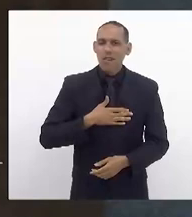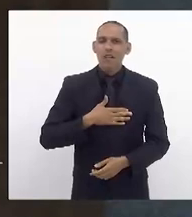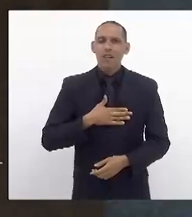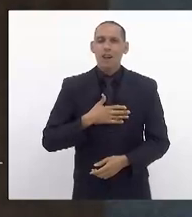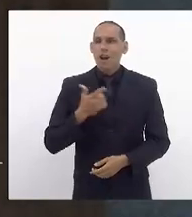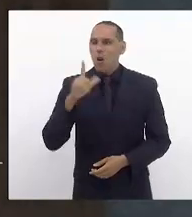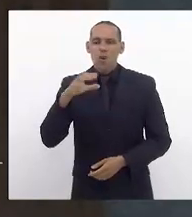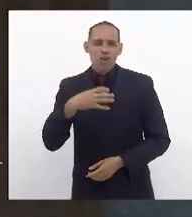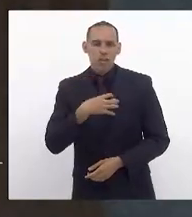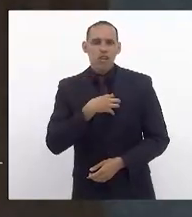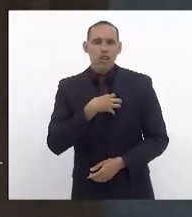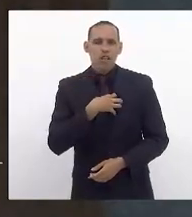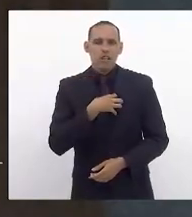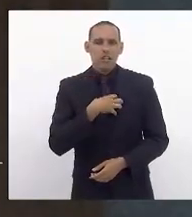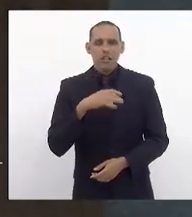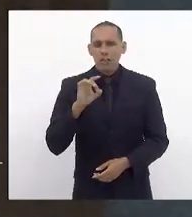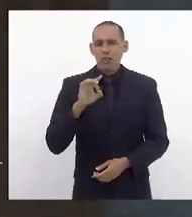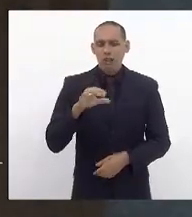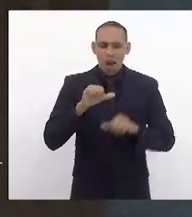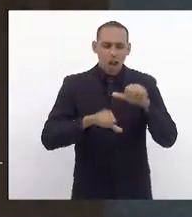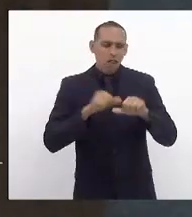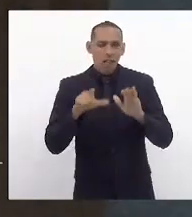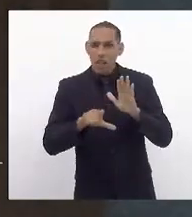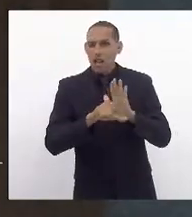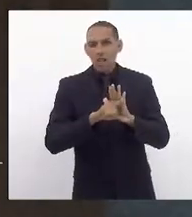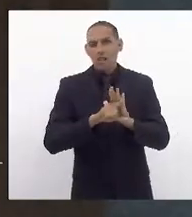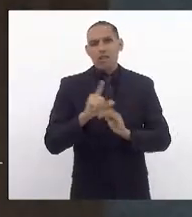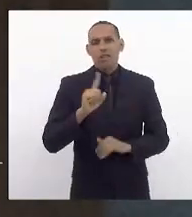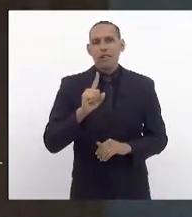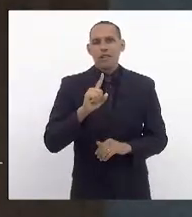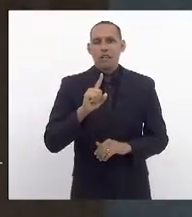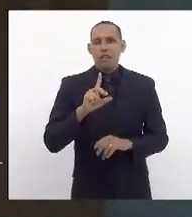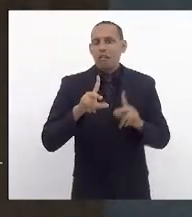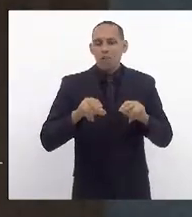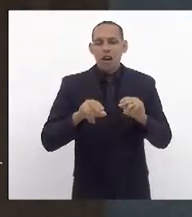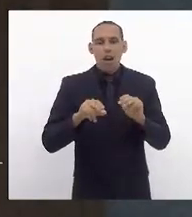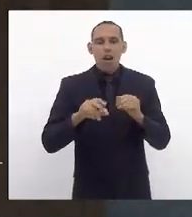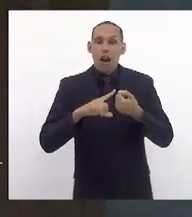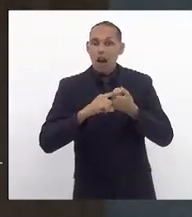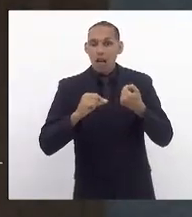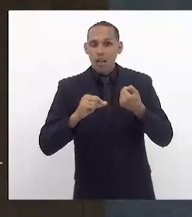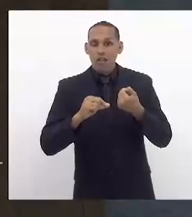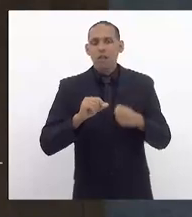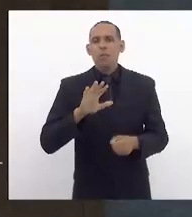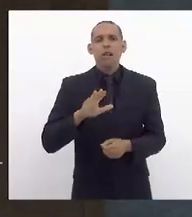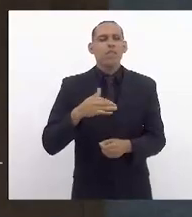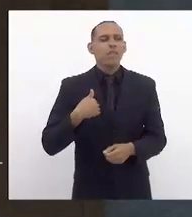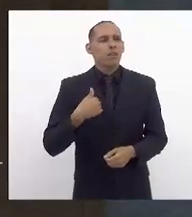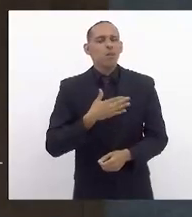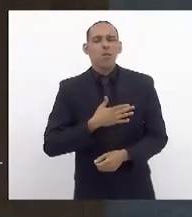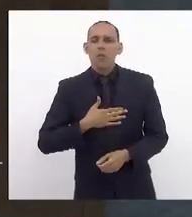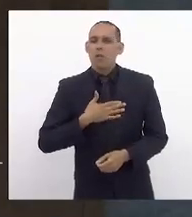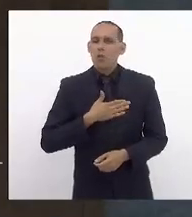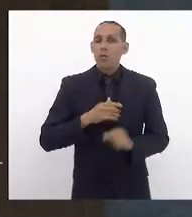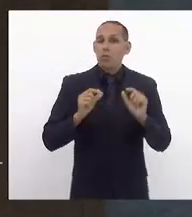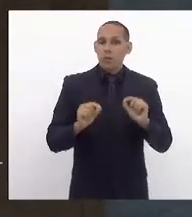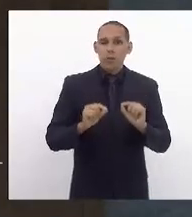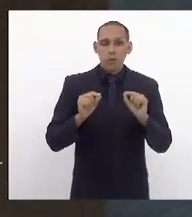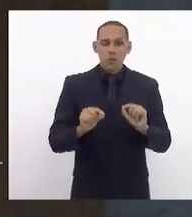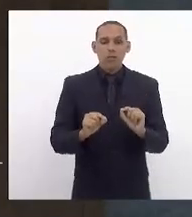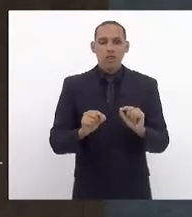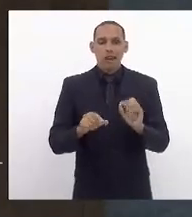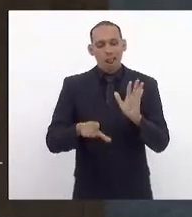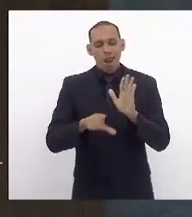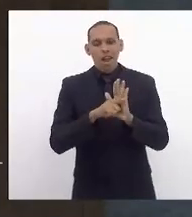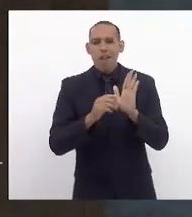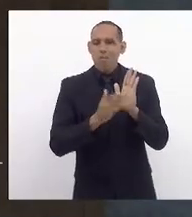outra maneira, não apenas alterando a lei, entrando ali como um artigo. Gostaria muito que fosse a lei conforme foi